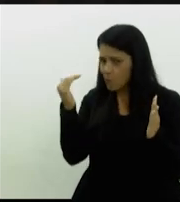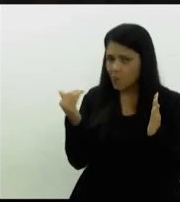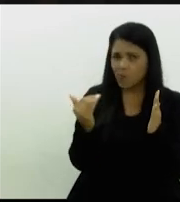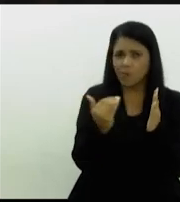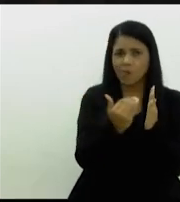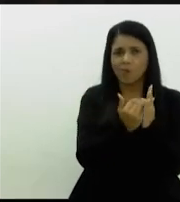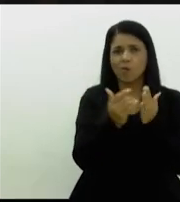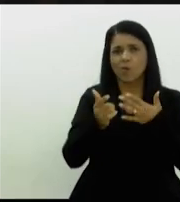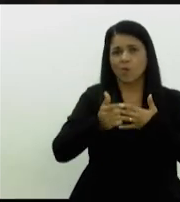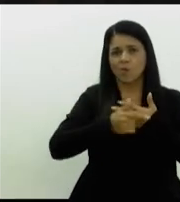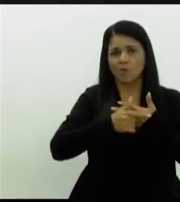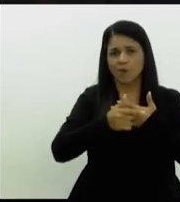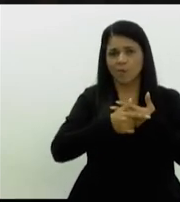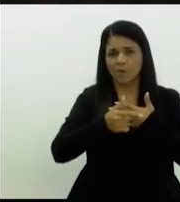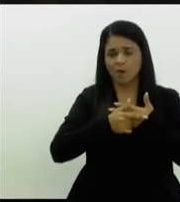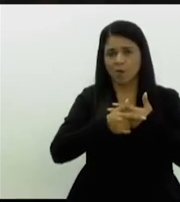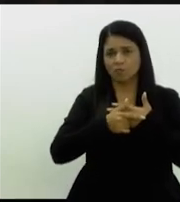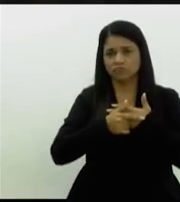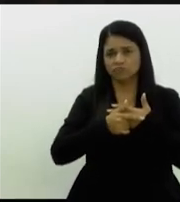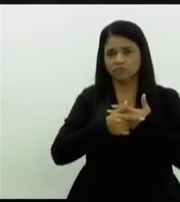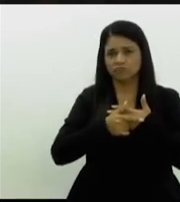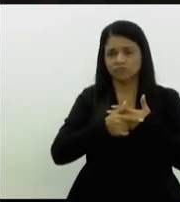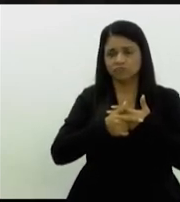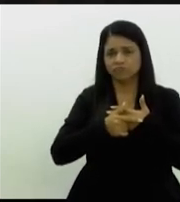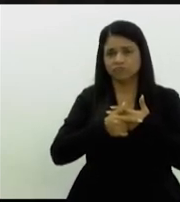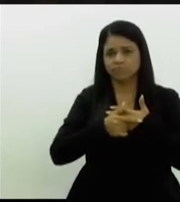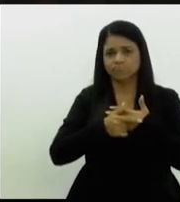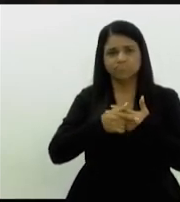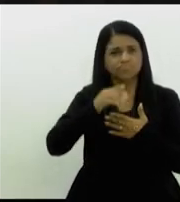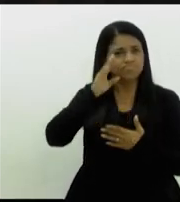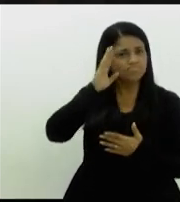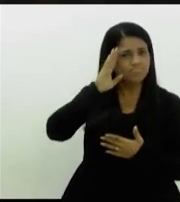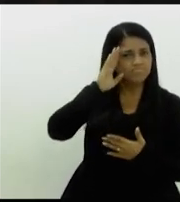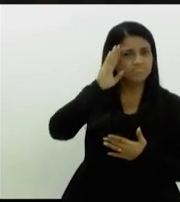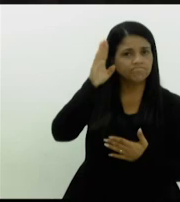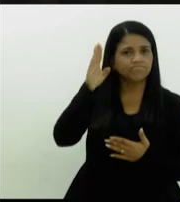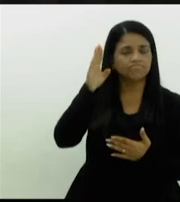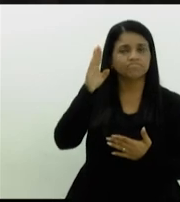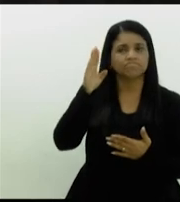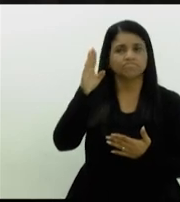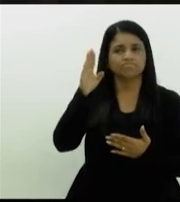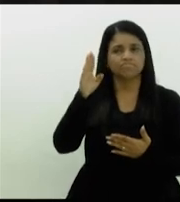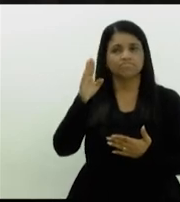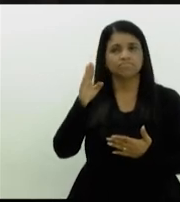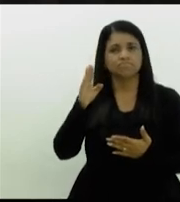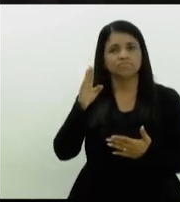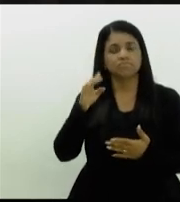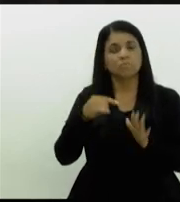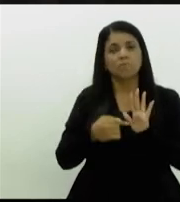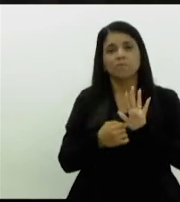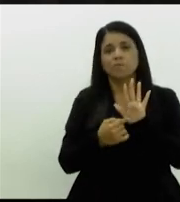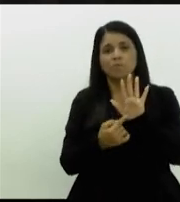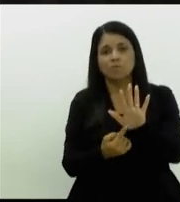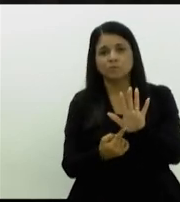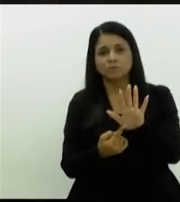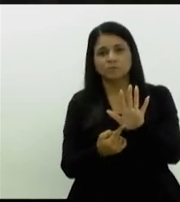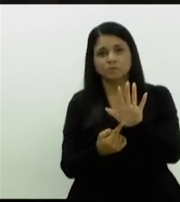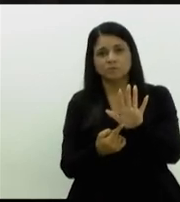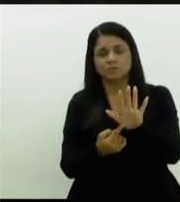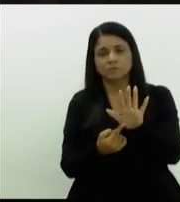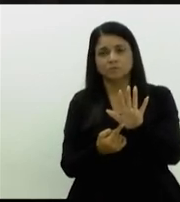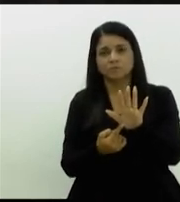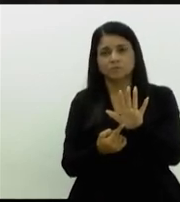um papel inicial fundamental, né, de mostrar como se